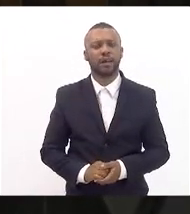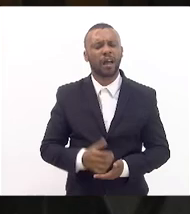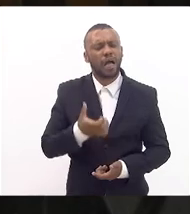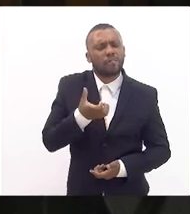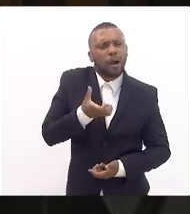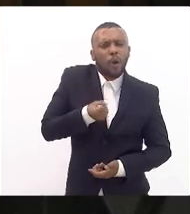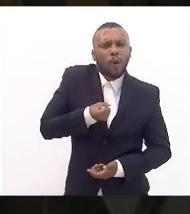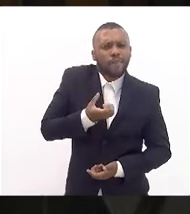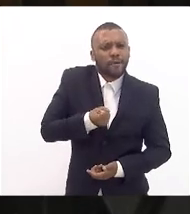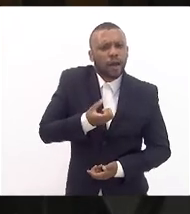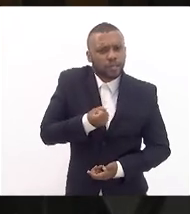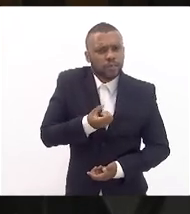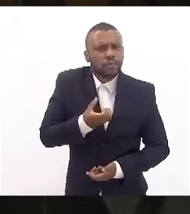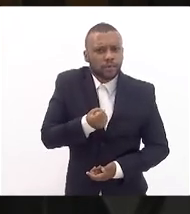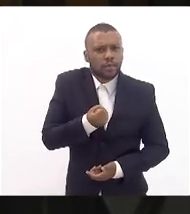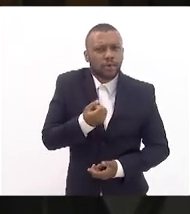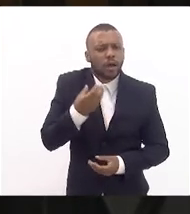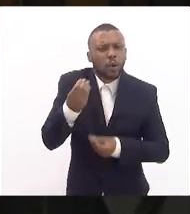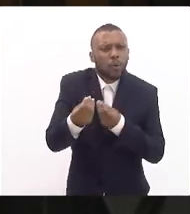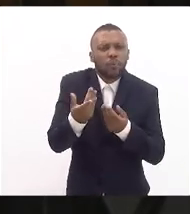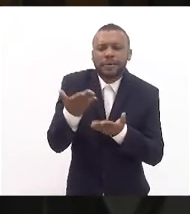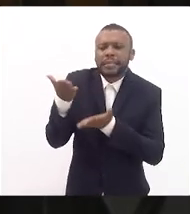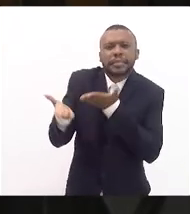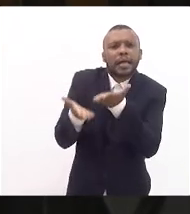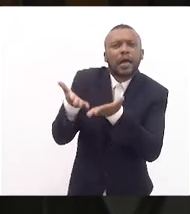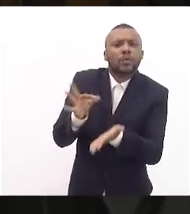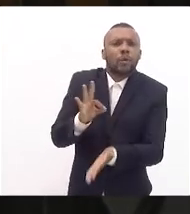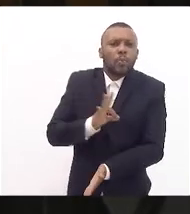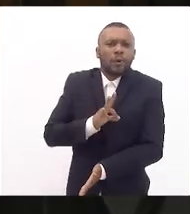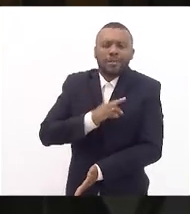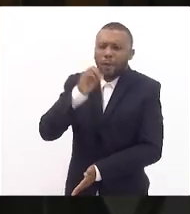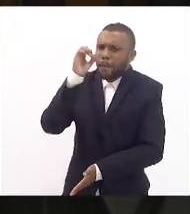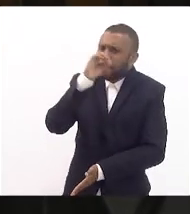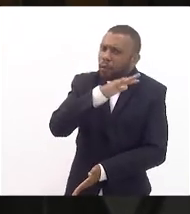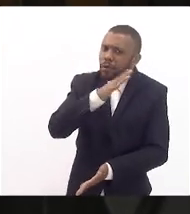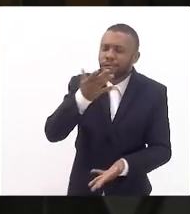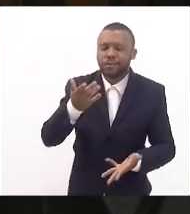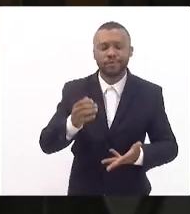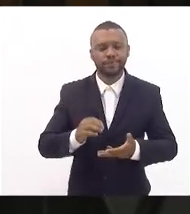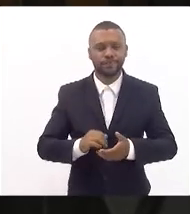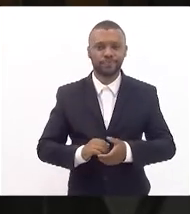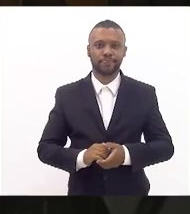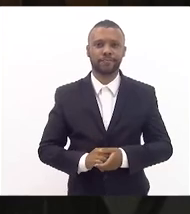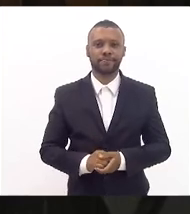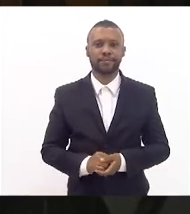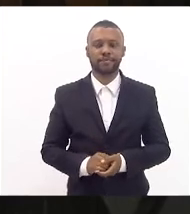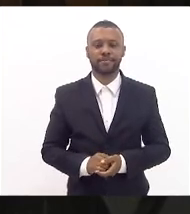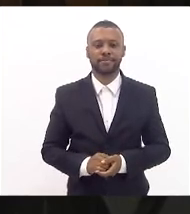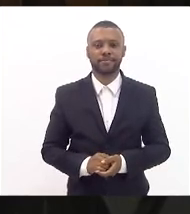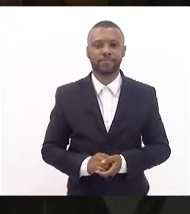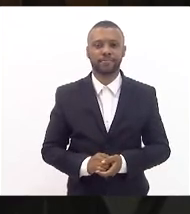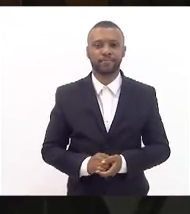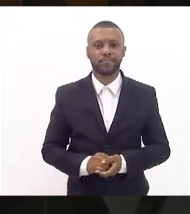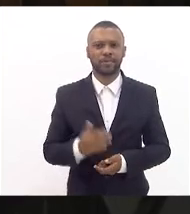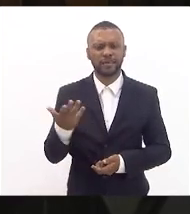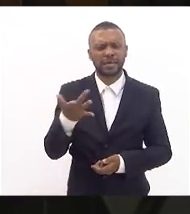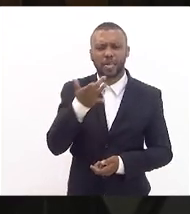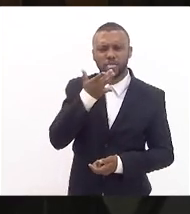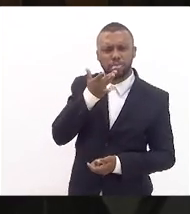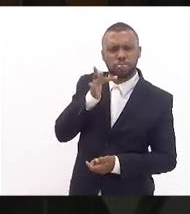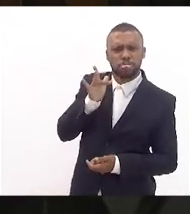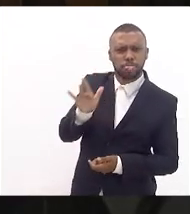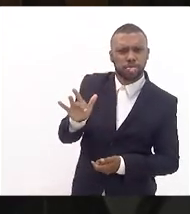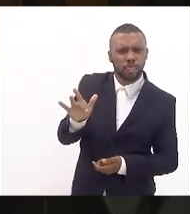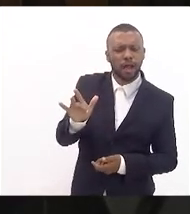covardia da forma que tratam os nossos policiais. Ainda vem esse cara nojento,